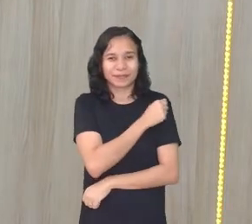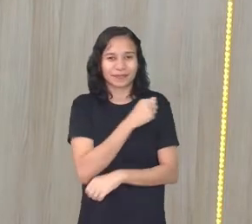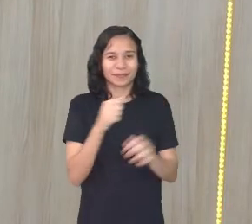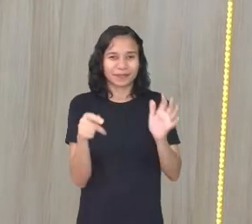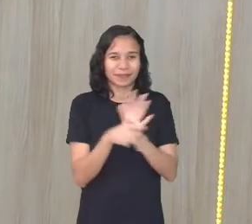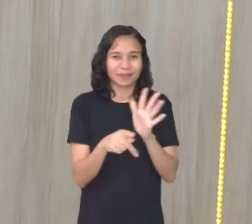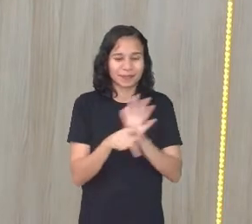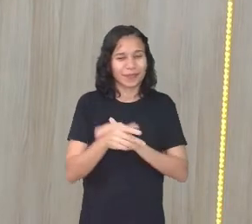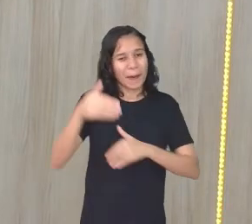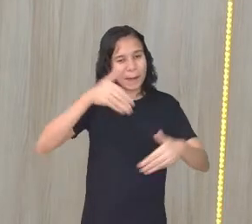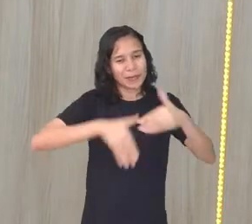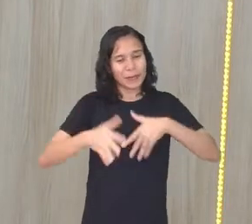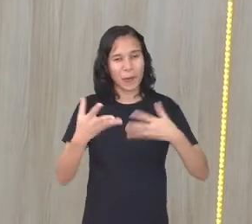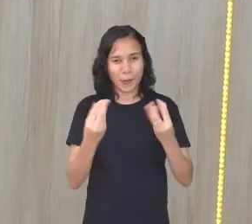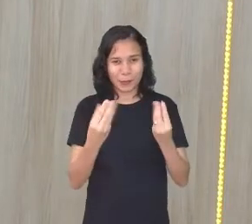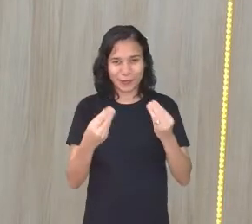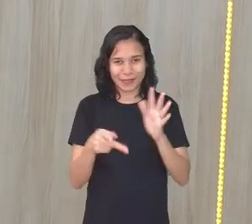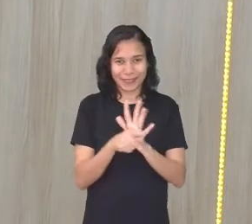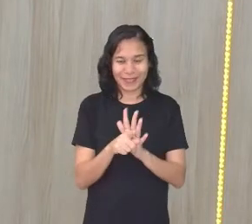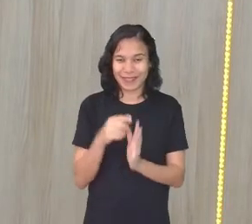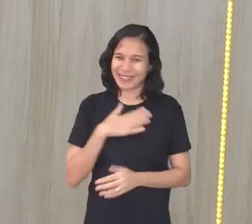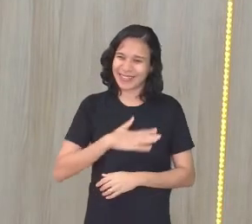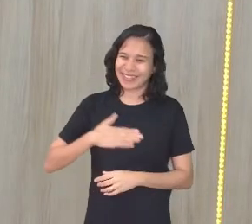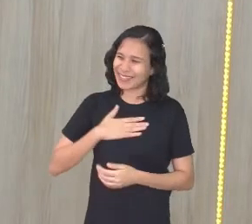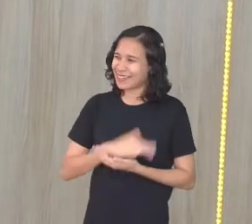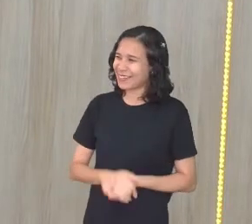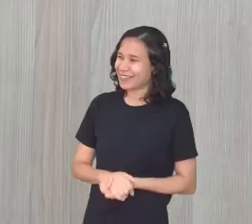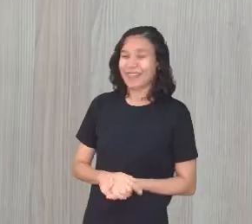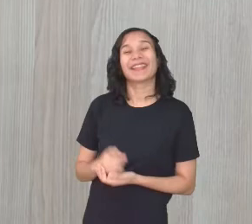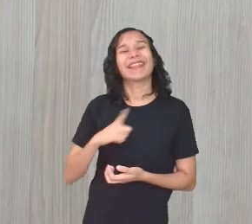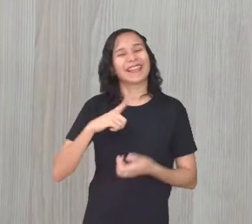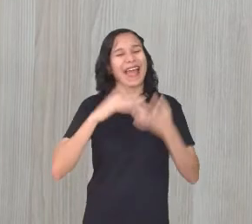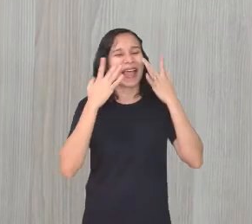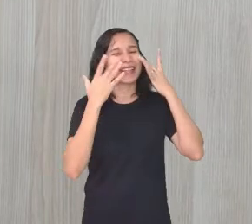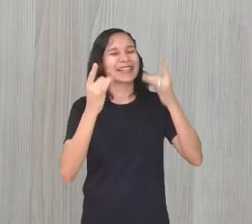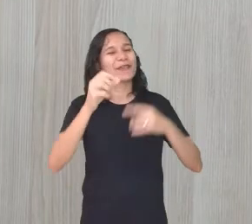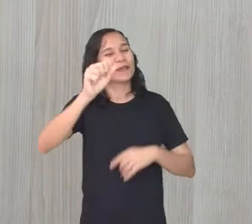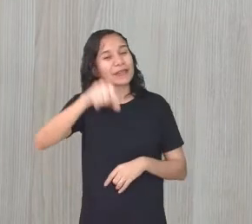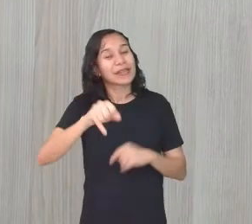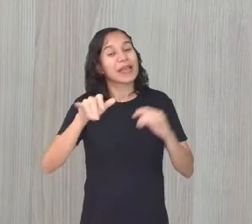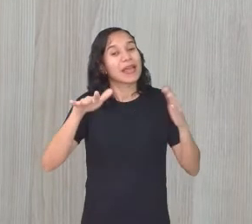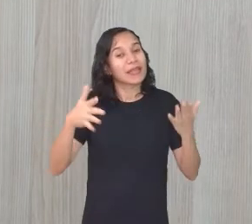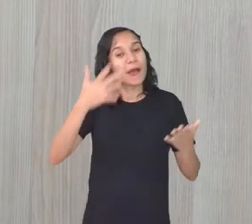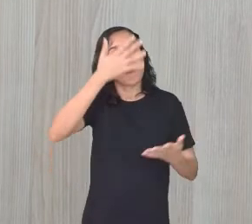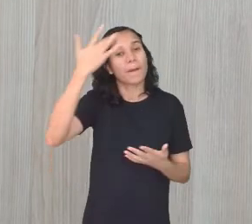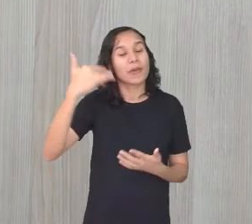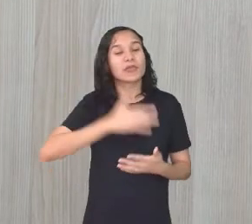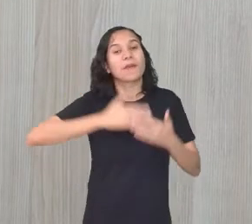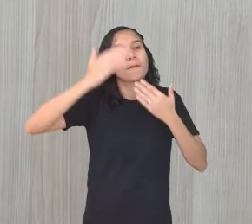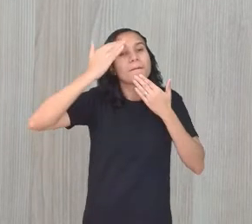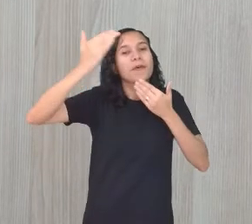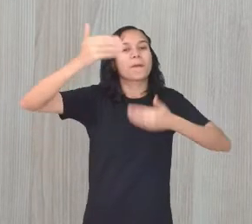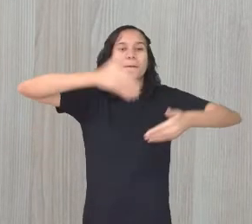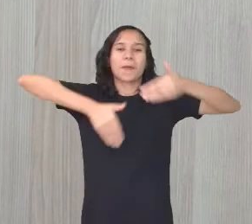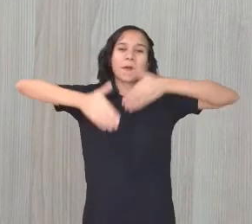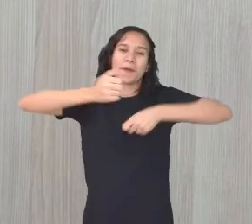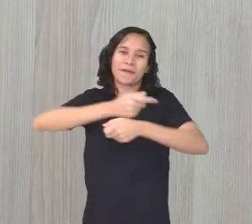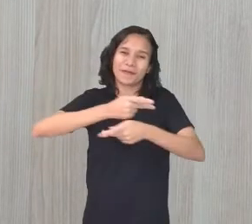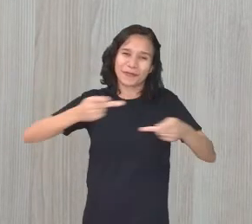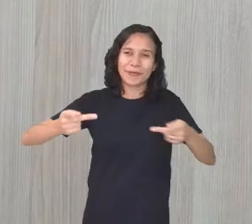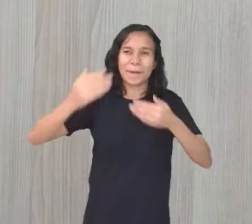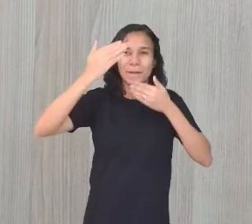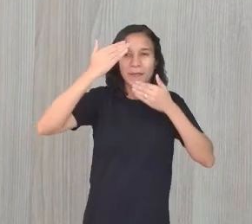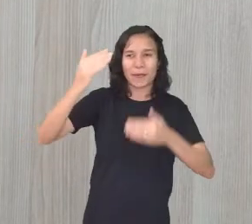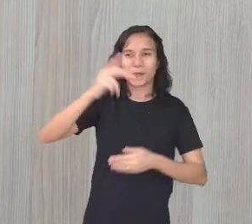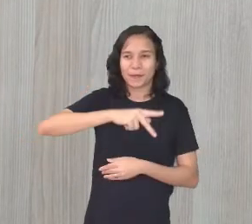estudantes participaram bastante desse debate e gostaram. Eu acho que eles estão bastante atentos, viu, professora? Então, gente, obrigada pela participação de vocês, obrigada,